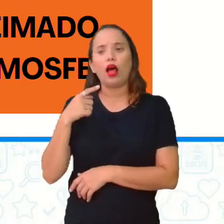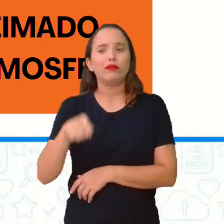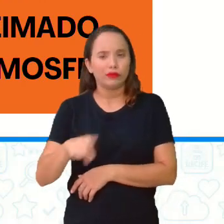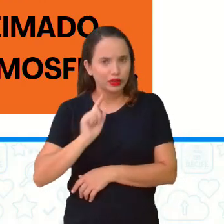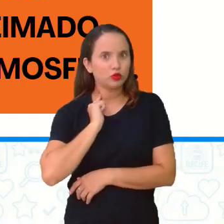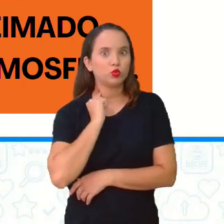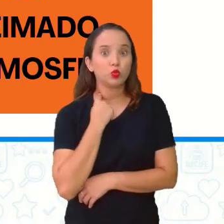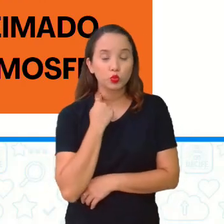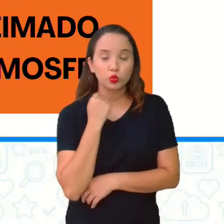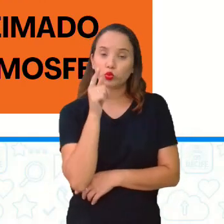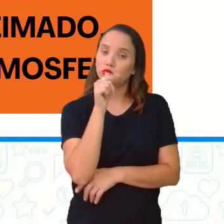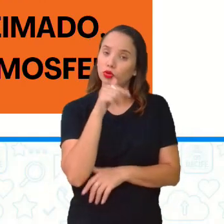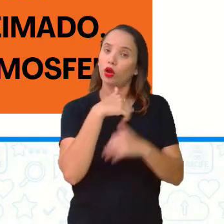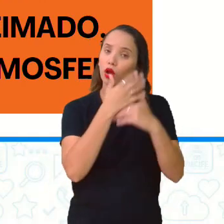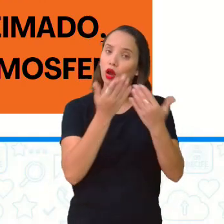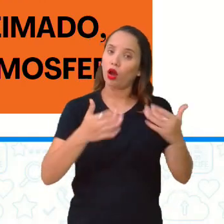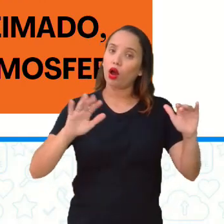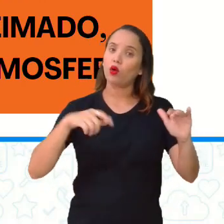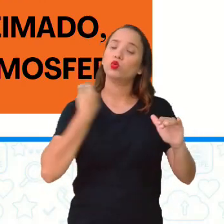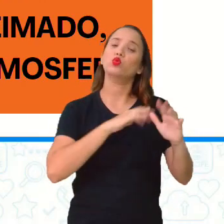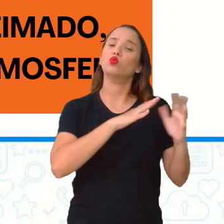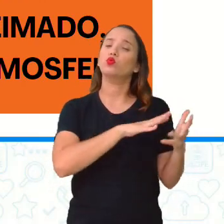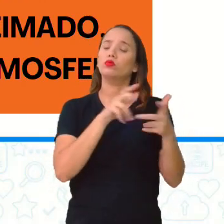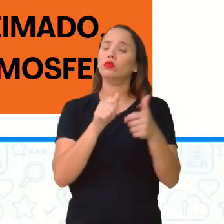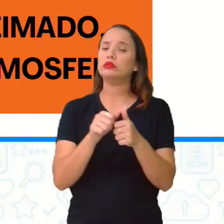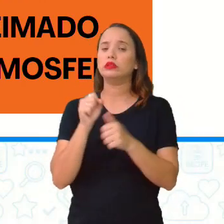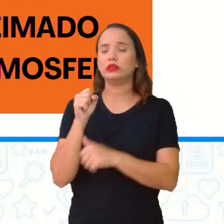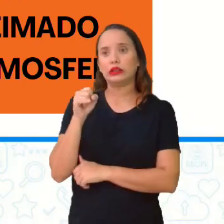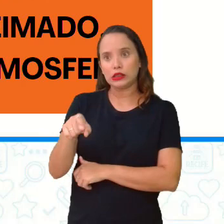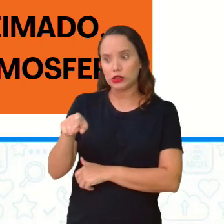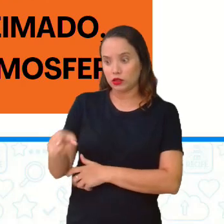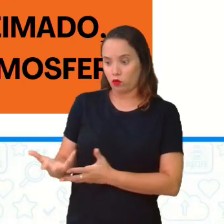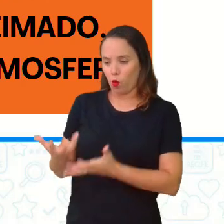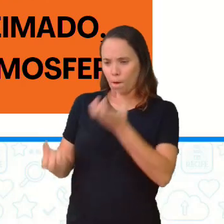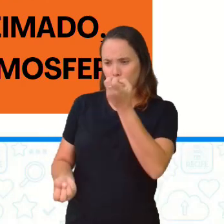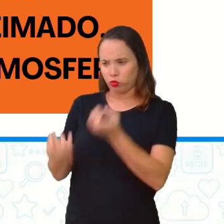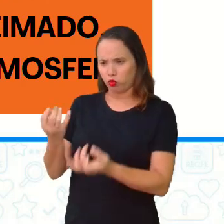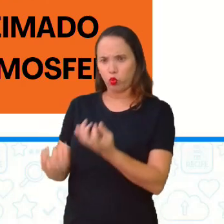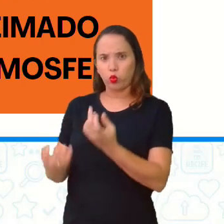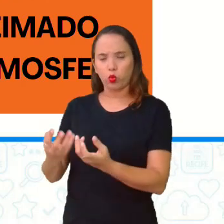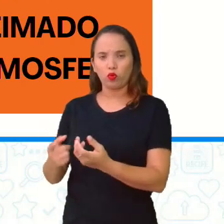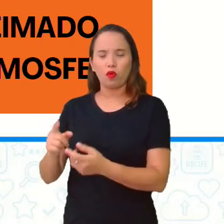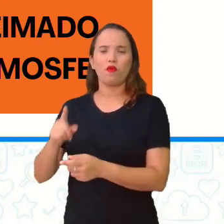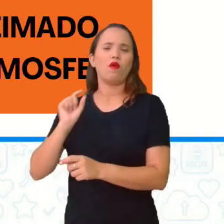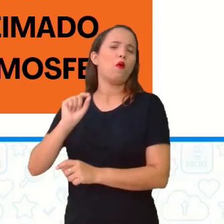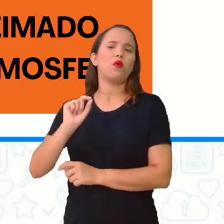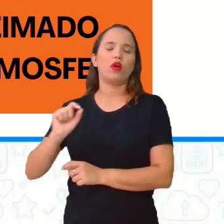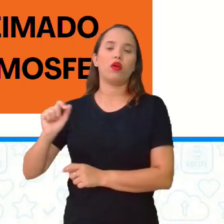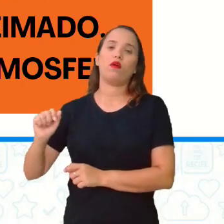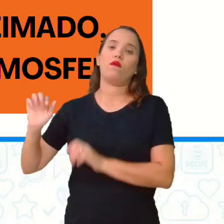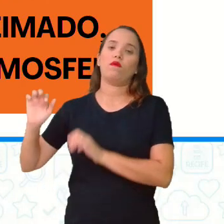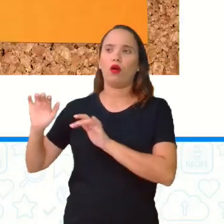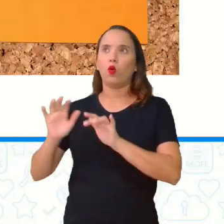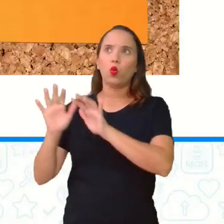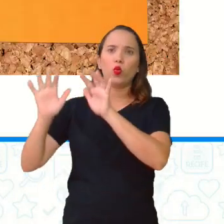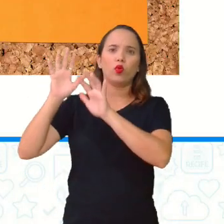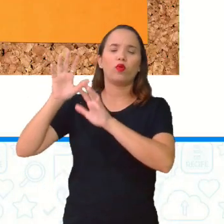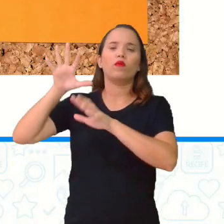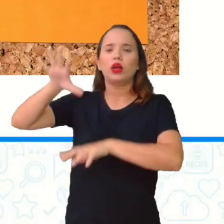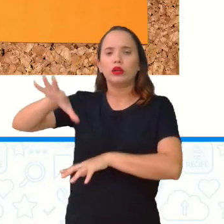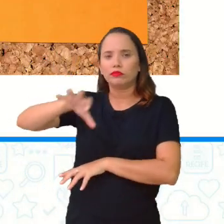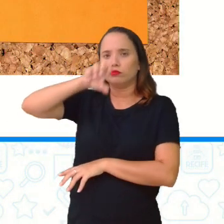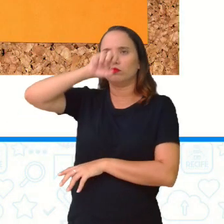planeta. Se for queimado, pode poluir a atmosfera, então poluir o ar que a gente